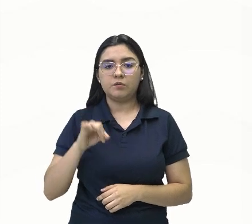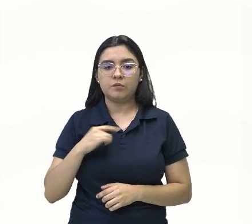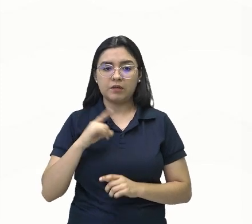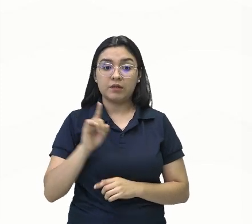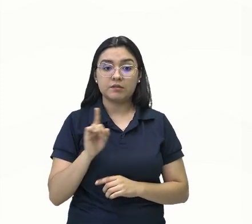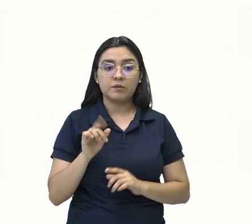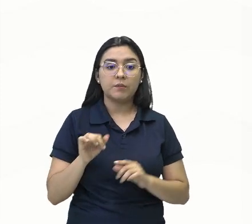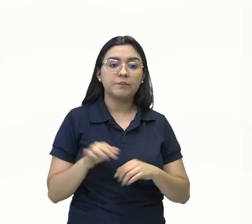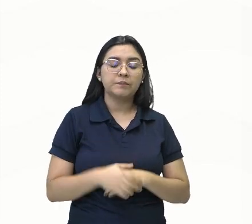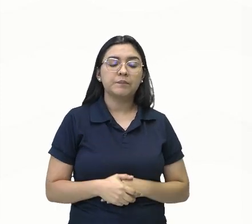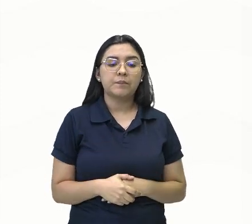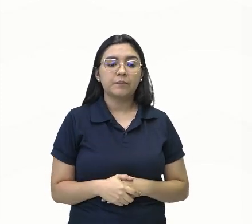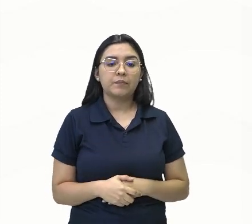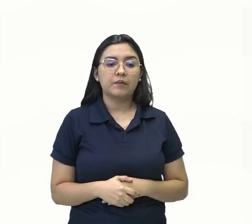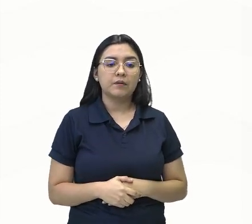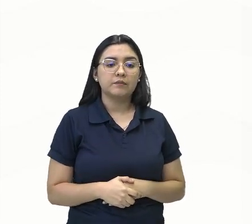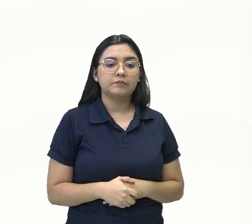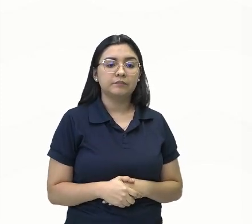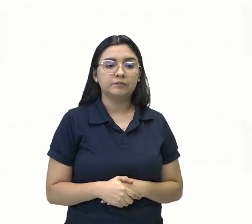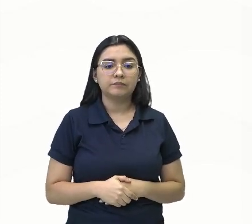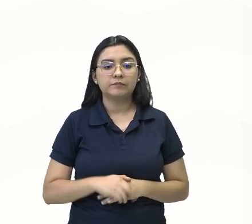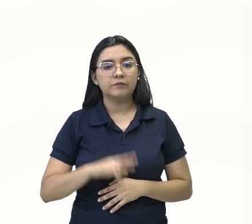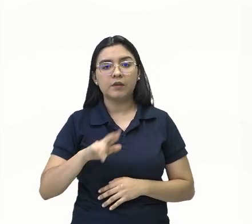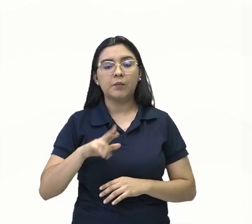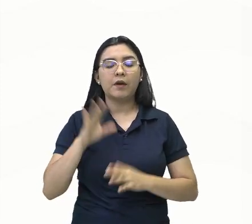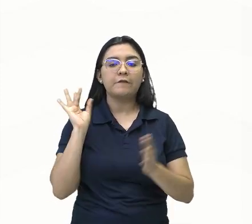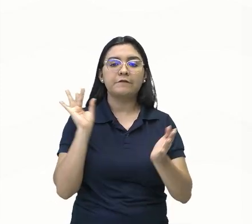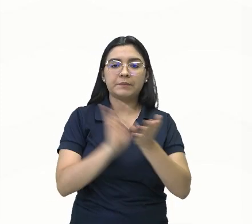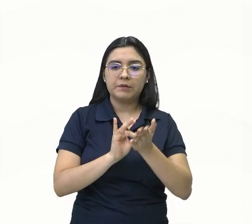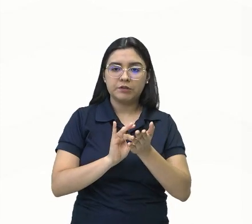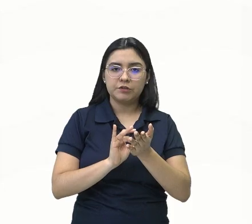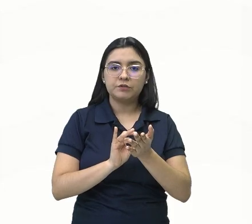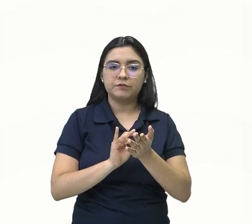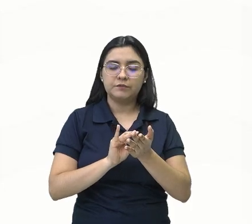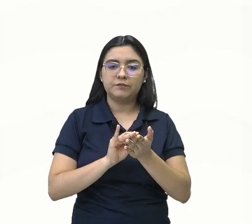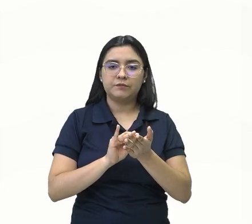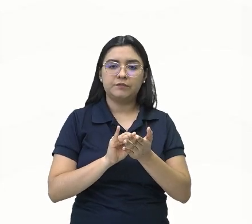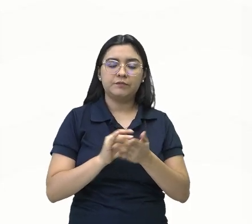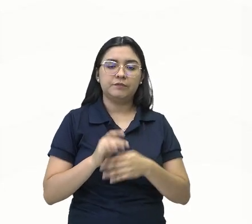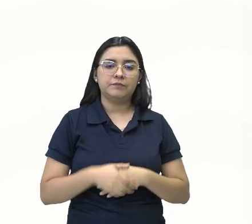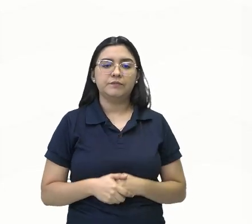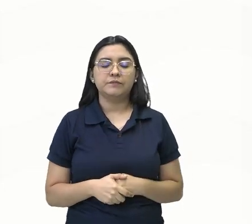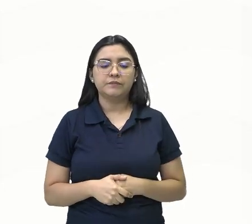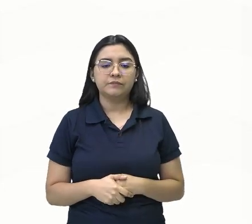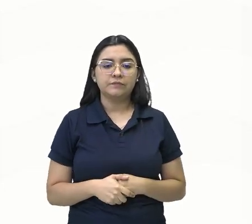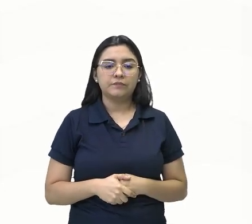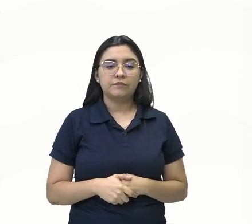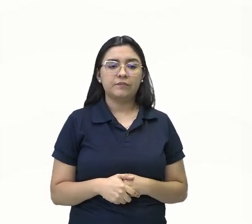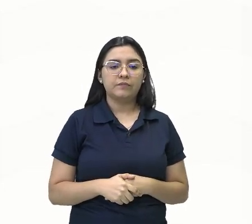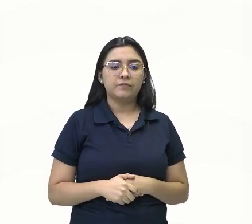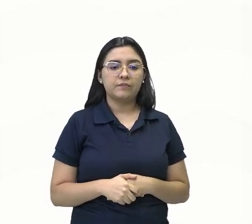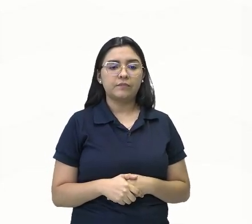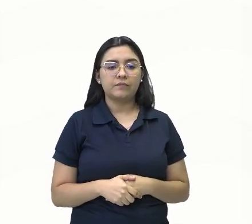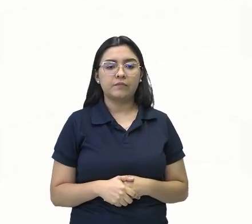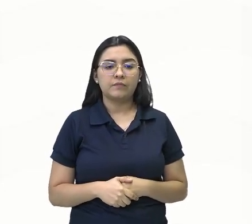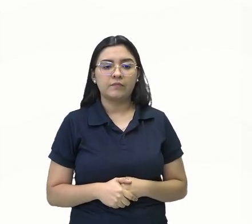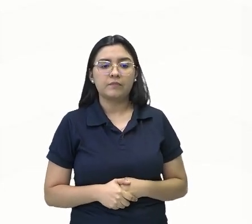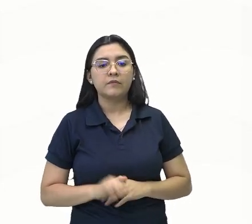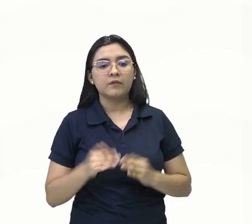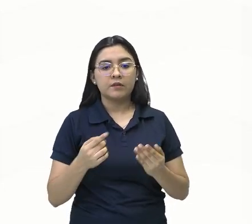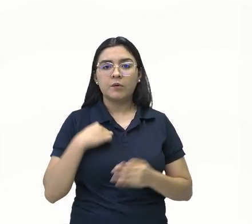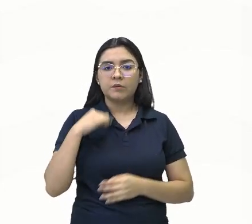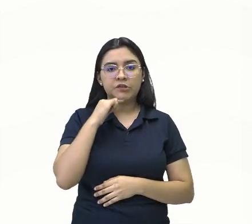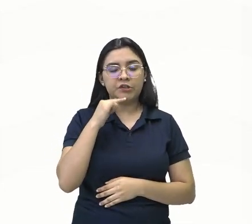tá? Não é algo afirmativo, né? Ele tem mais esse peso de negação. Então, ninguém,